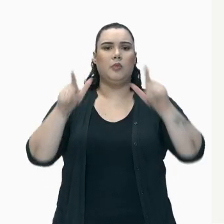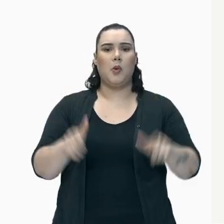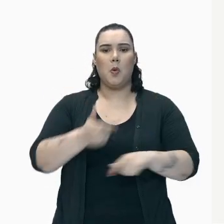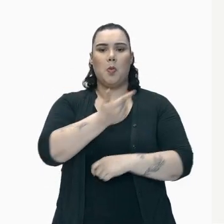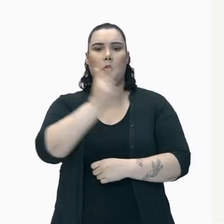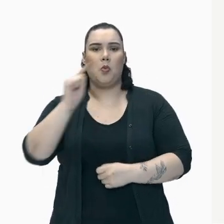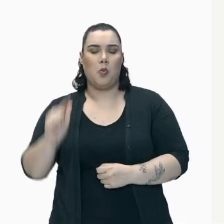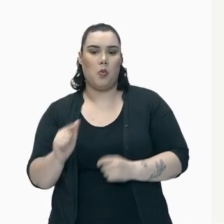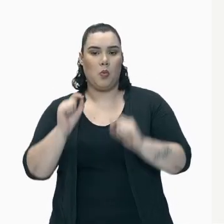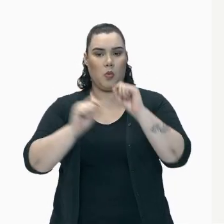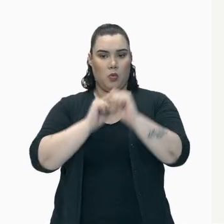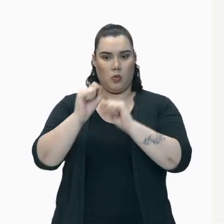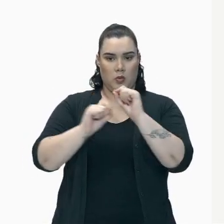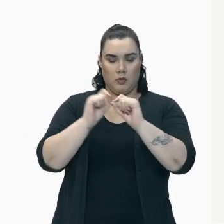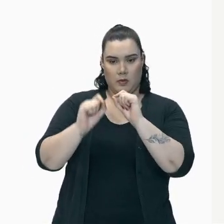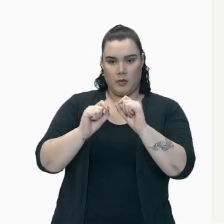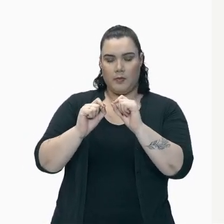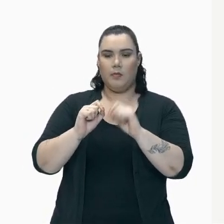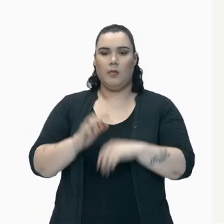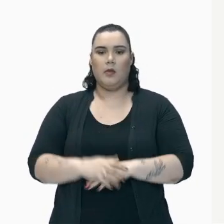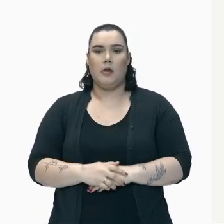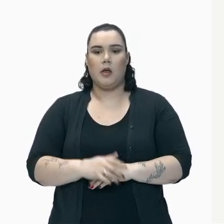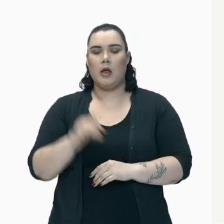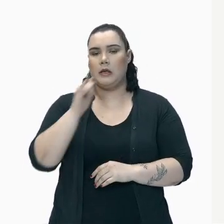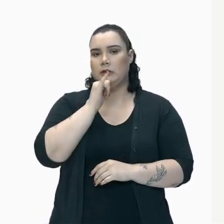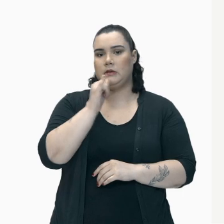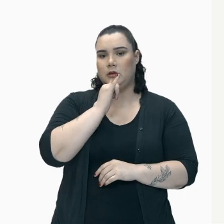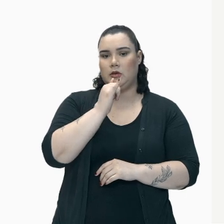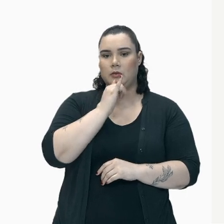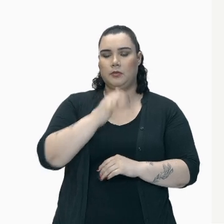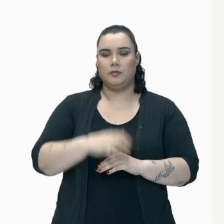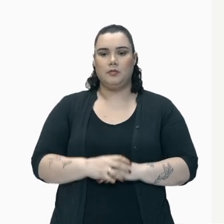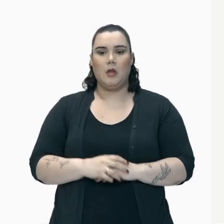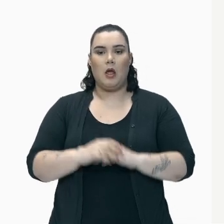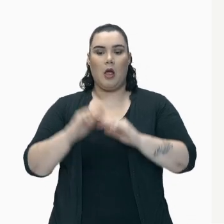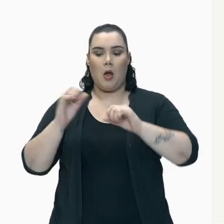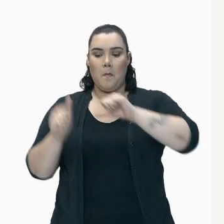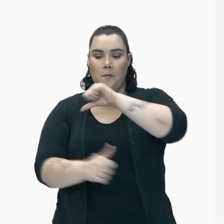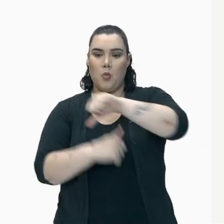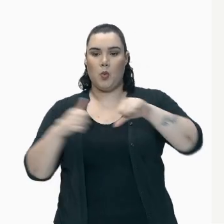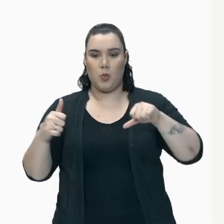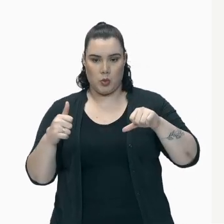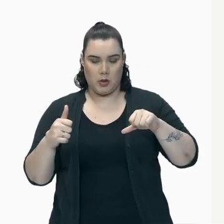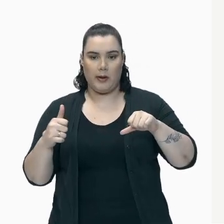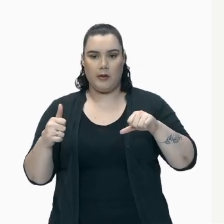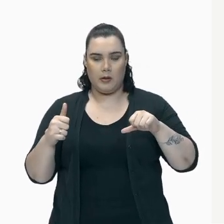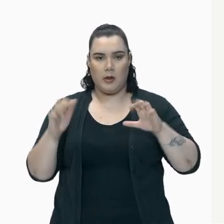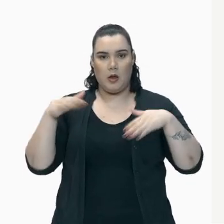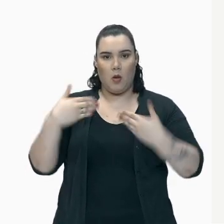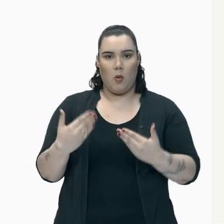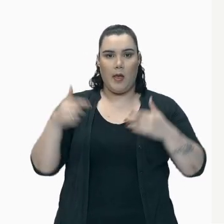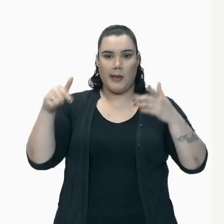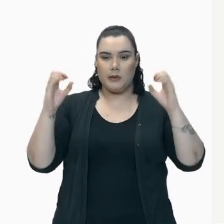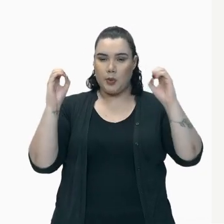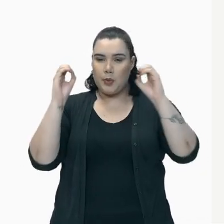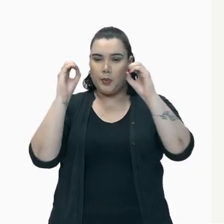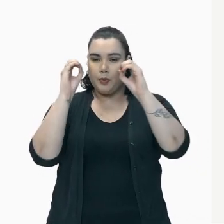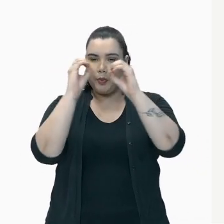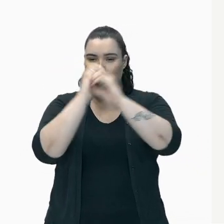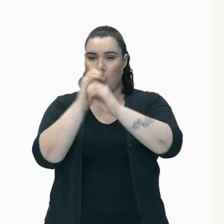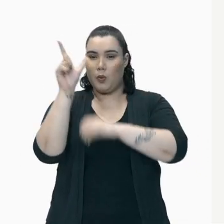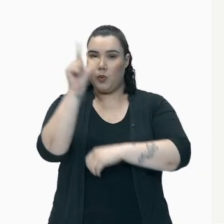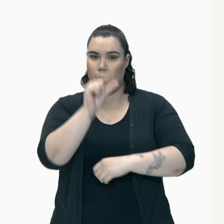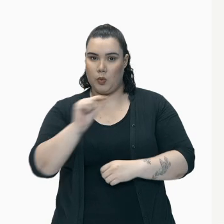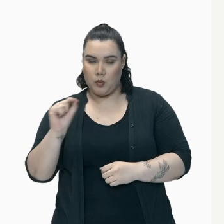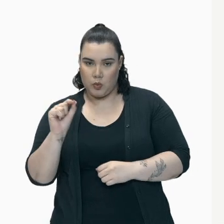se interpõe entre o Sol e a Lua, entre o Sol e a Lua é a Terra. Então, no eclipse solar, a Terra